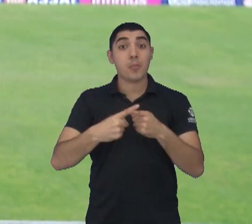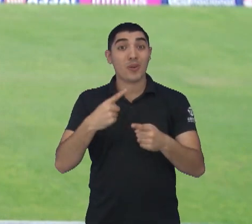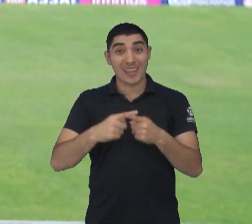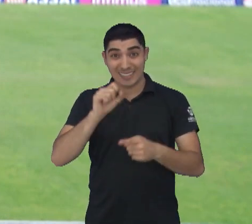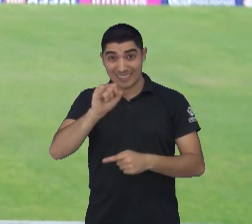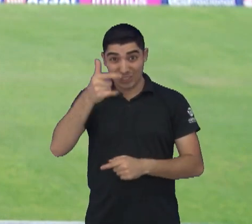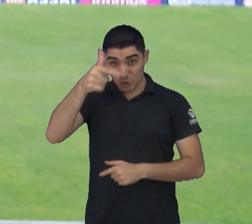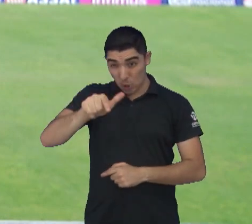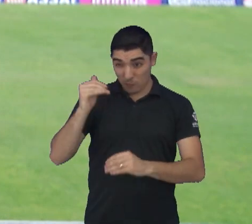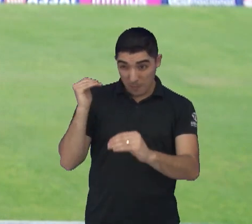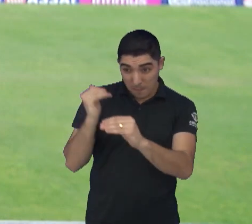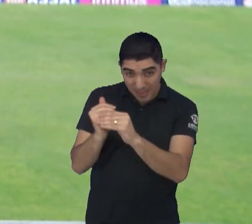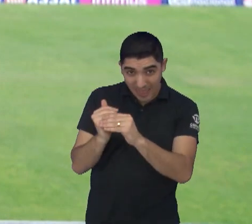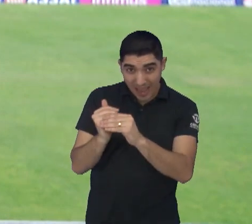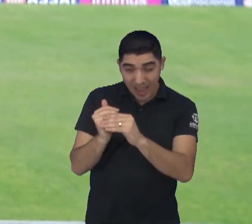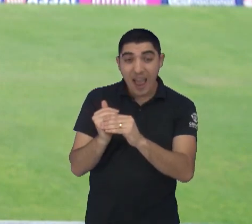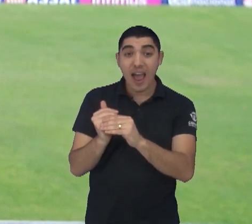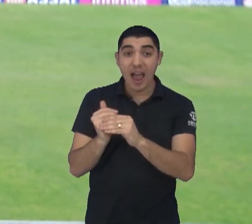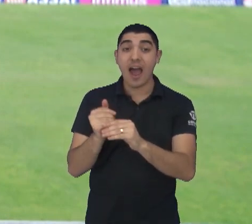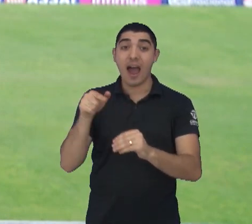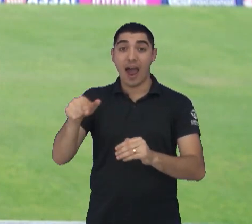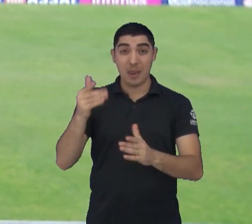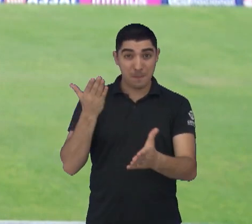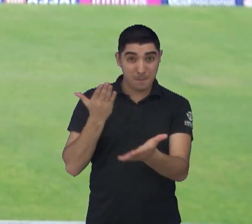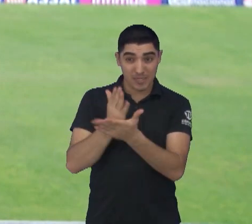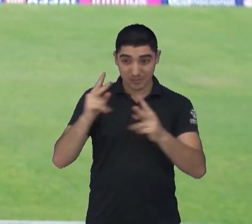novo empate, a vaga na final da Copa